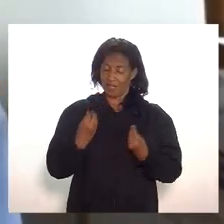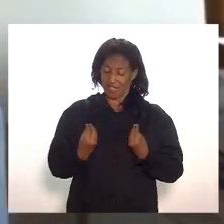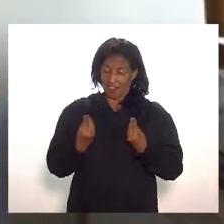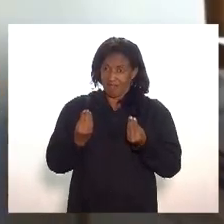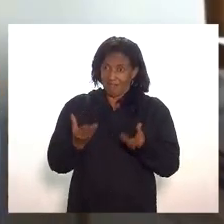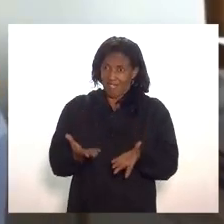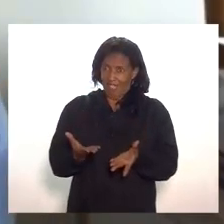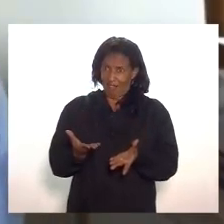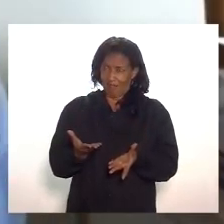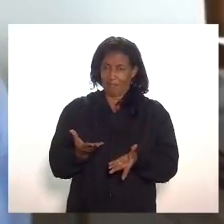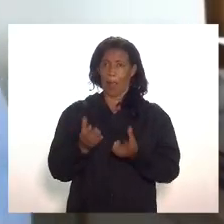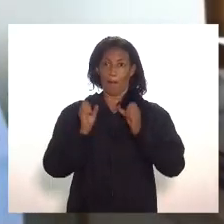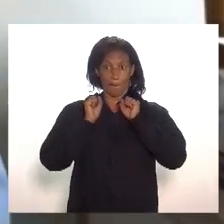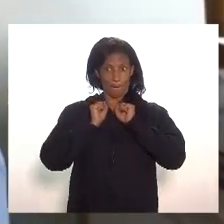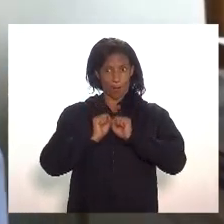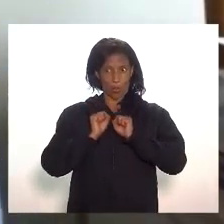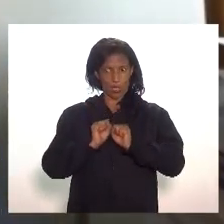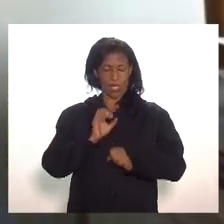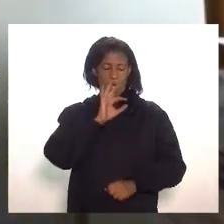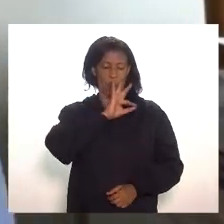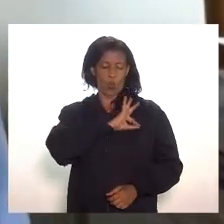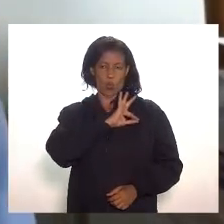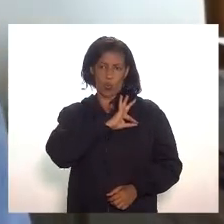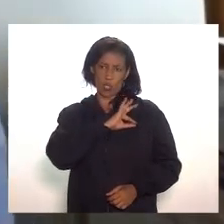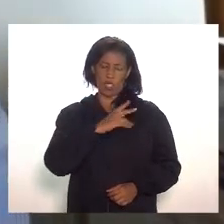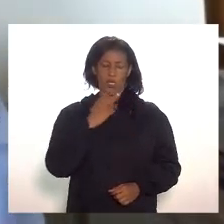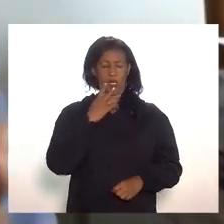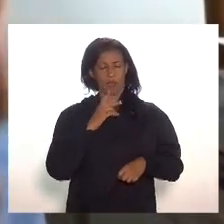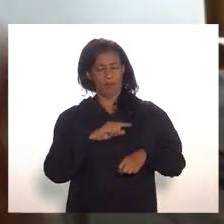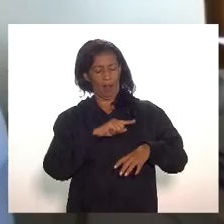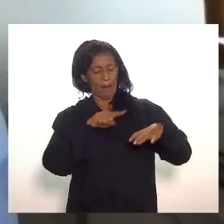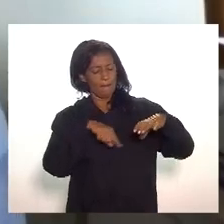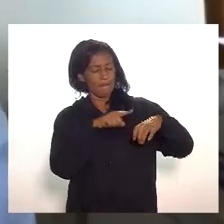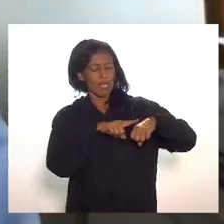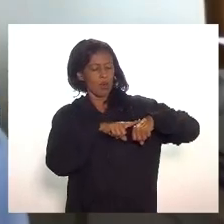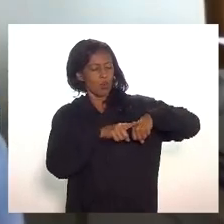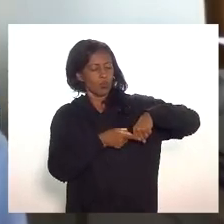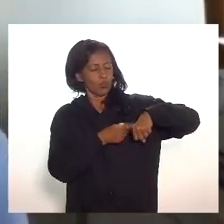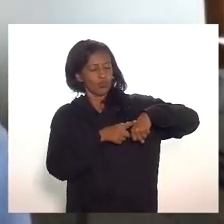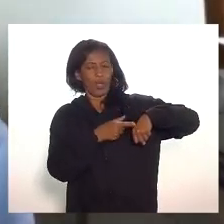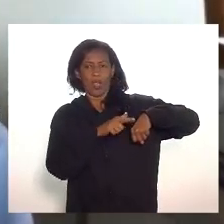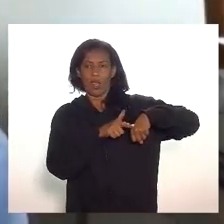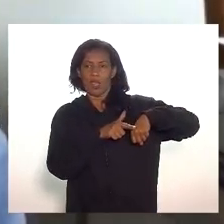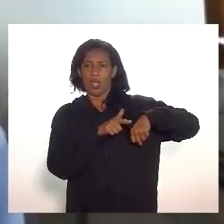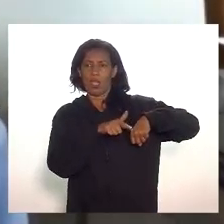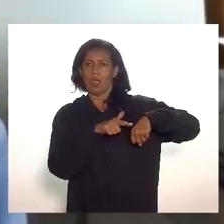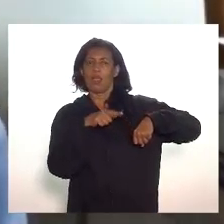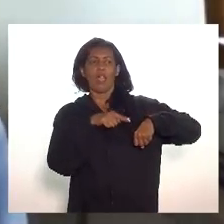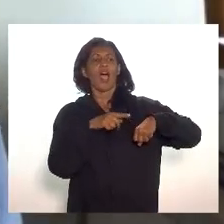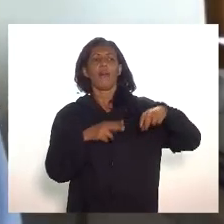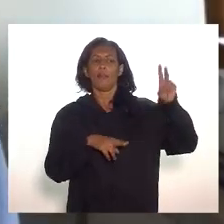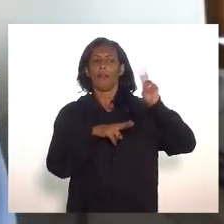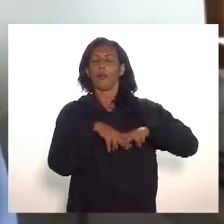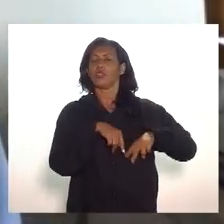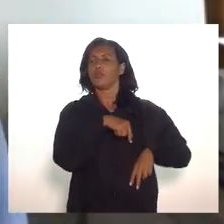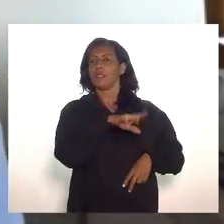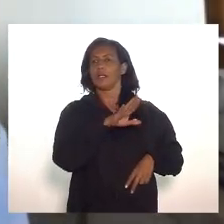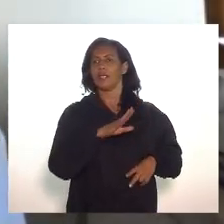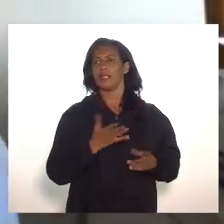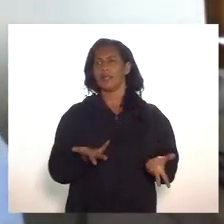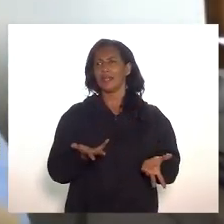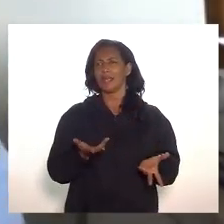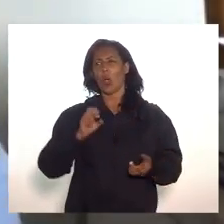pneu careca, um farol que está com uma luminosidade um pouco menor, você aprender uma moto de